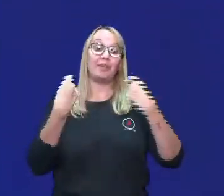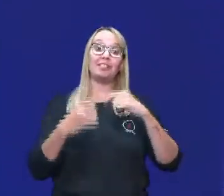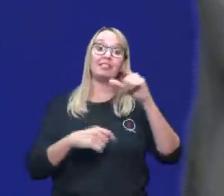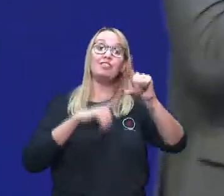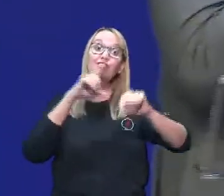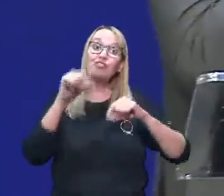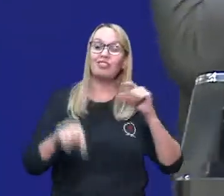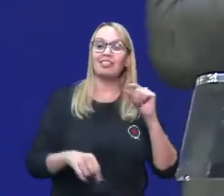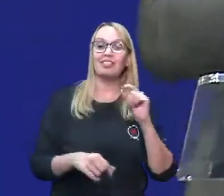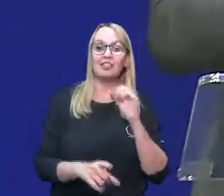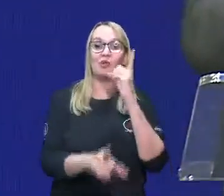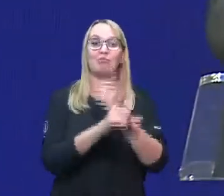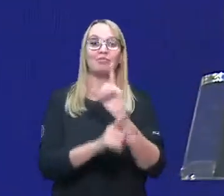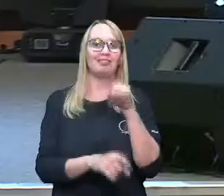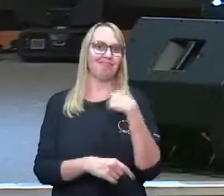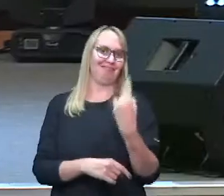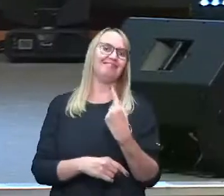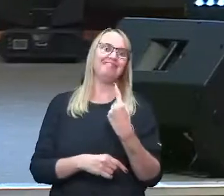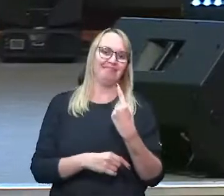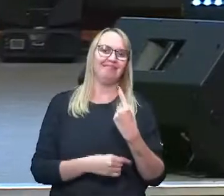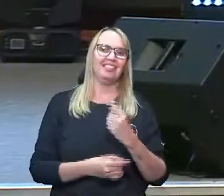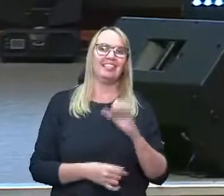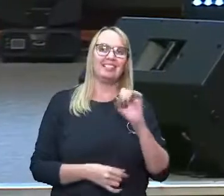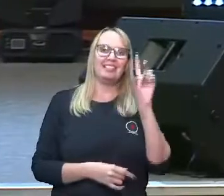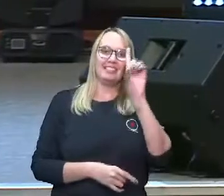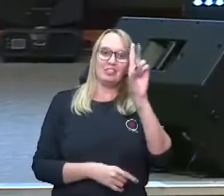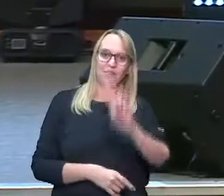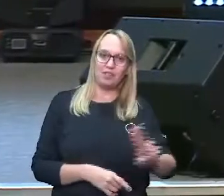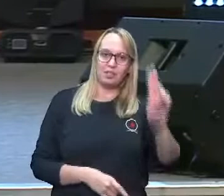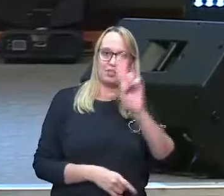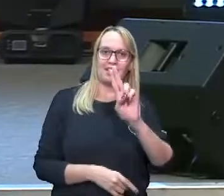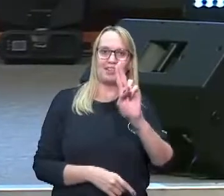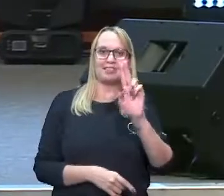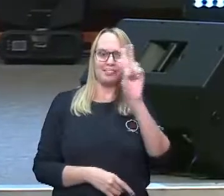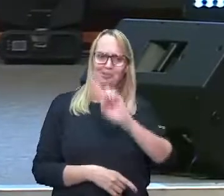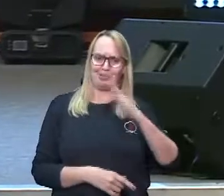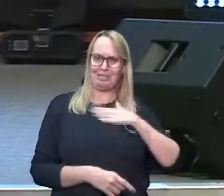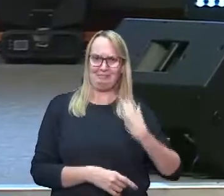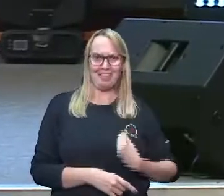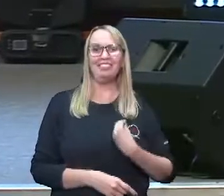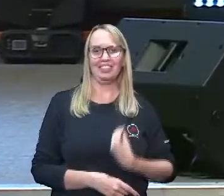ou eu. Então, se Deus vai usar alguém, que use a gente.